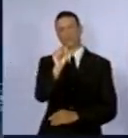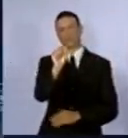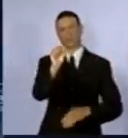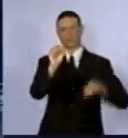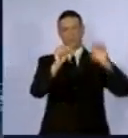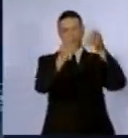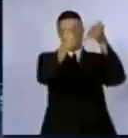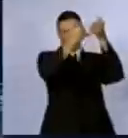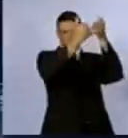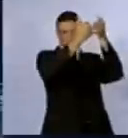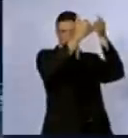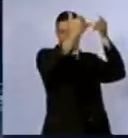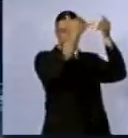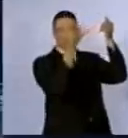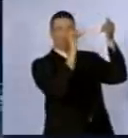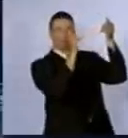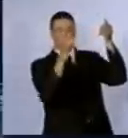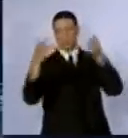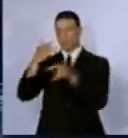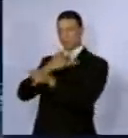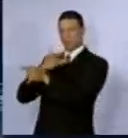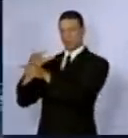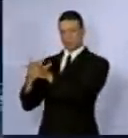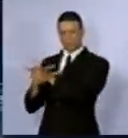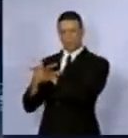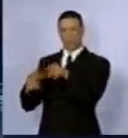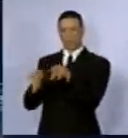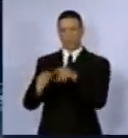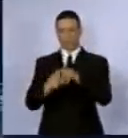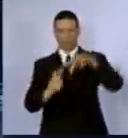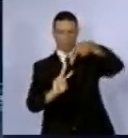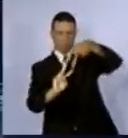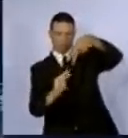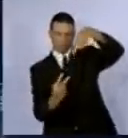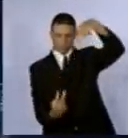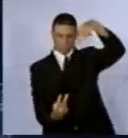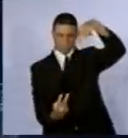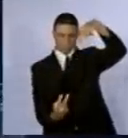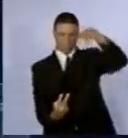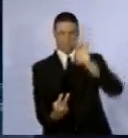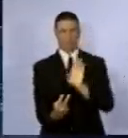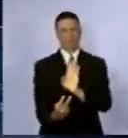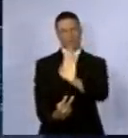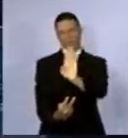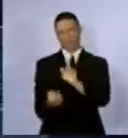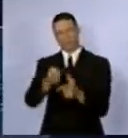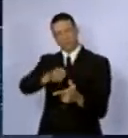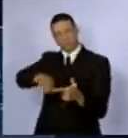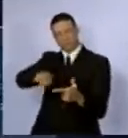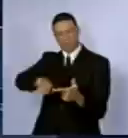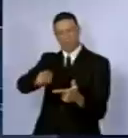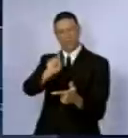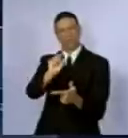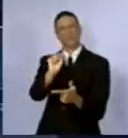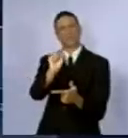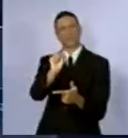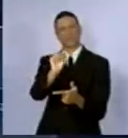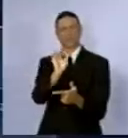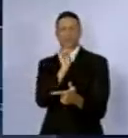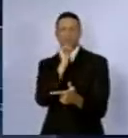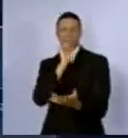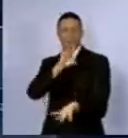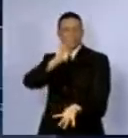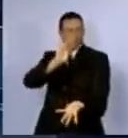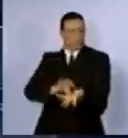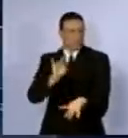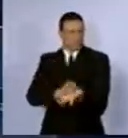Cabos de Eletricidade, Saúde e DNA. Os problemas com relação... Na verdade,